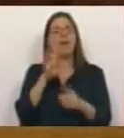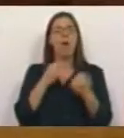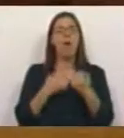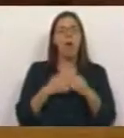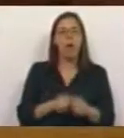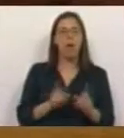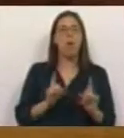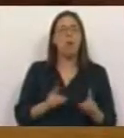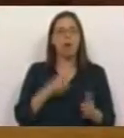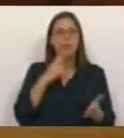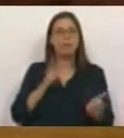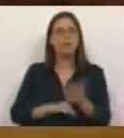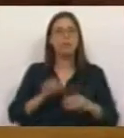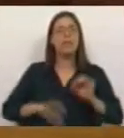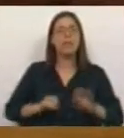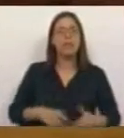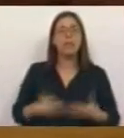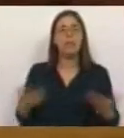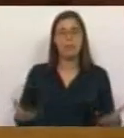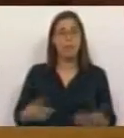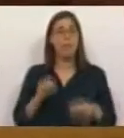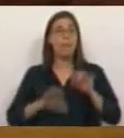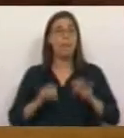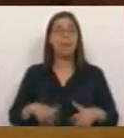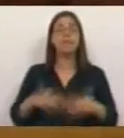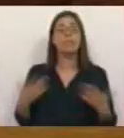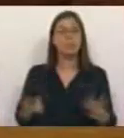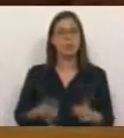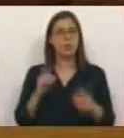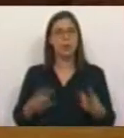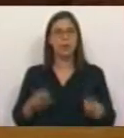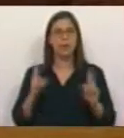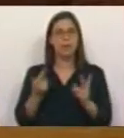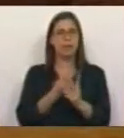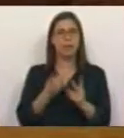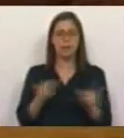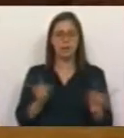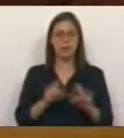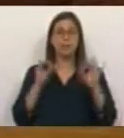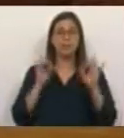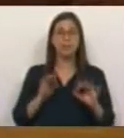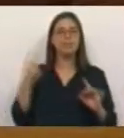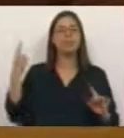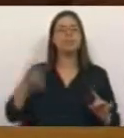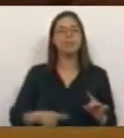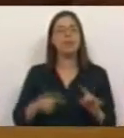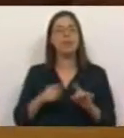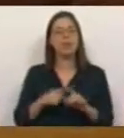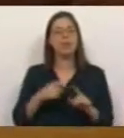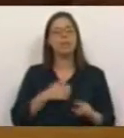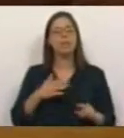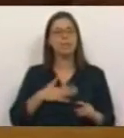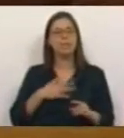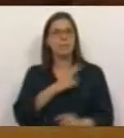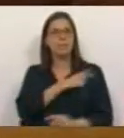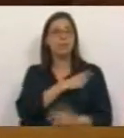de esconder o que realmente está em causa. E o que está em causa não é a liberdade das partes, mas sim uma imposição das